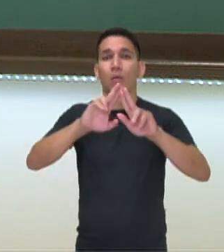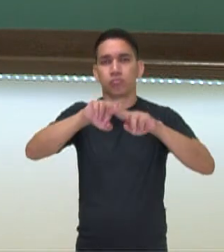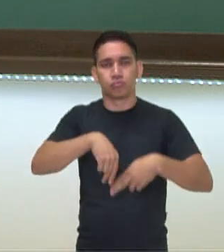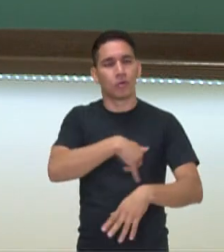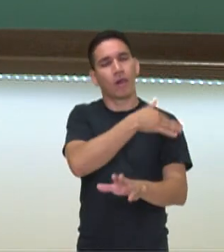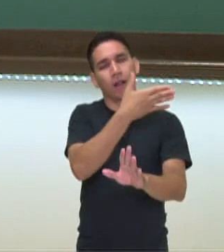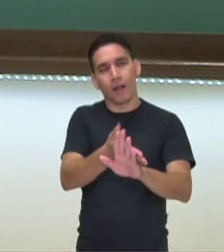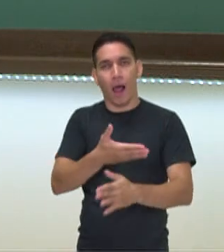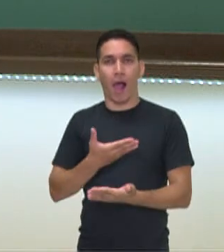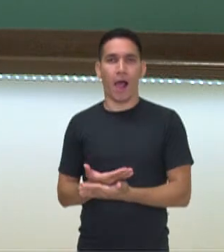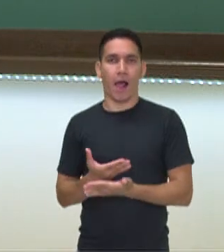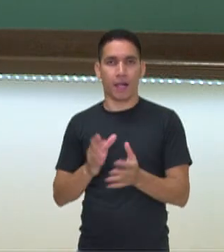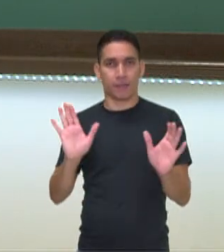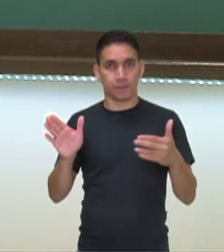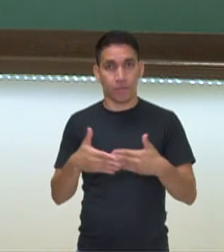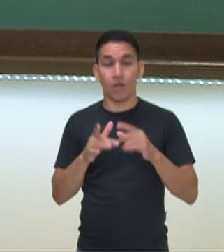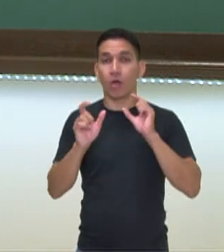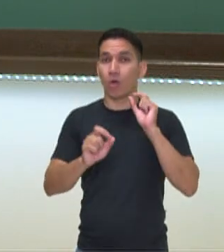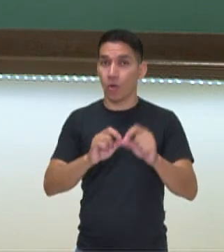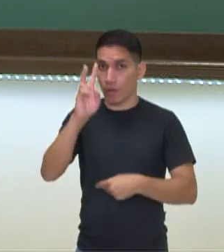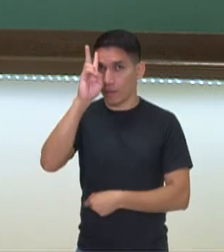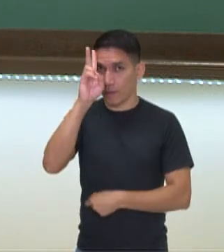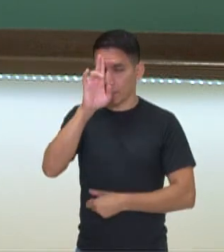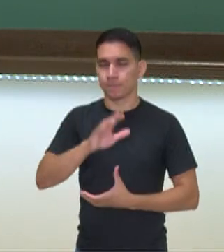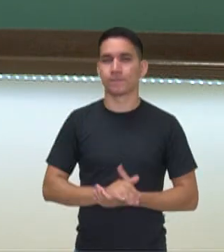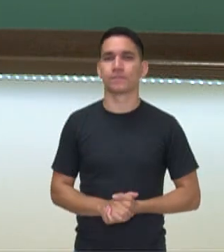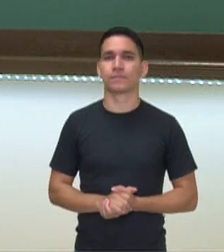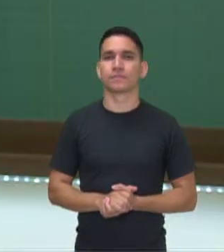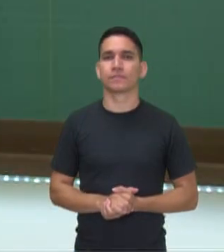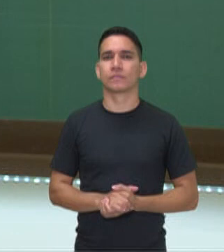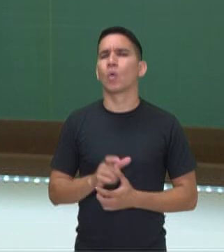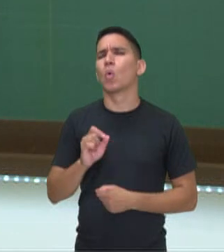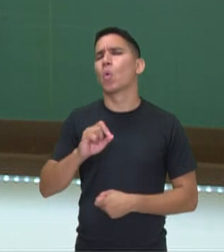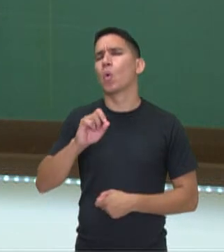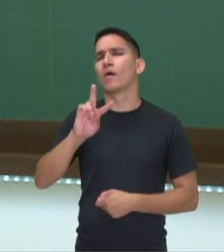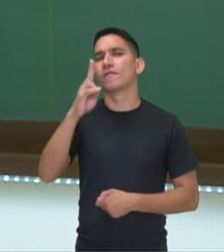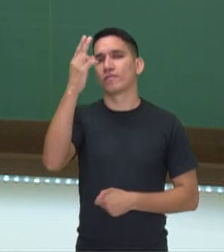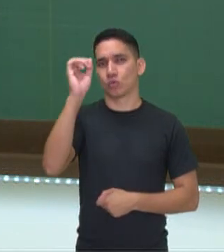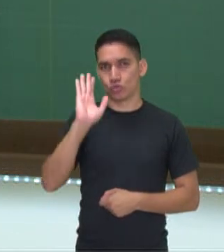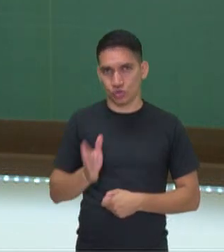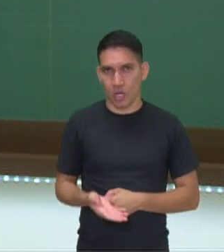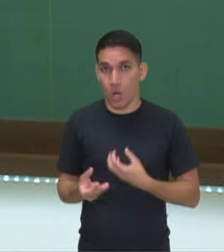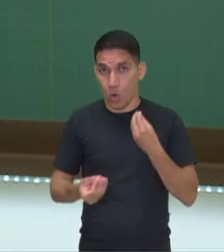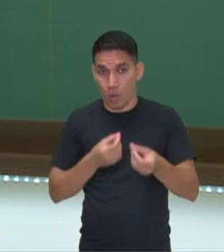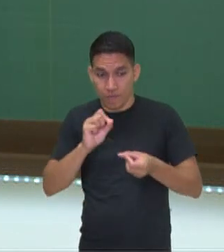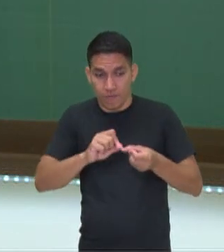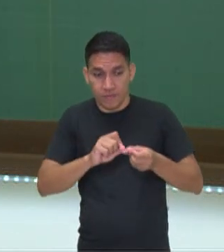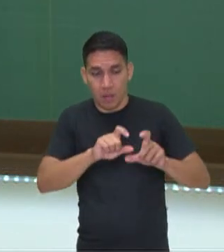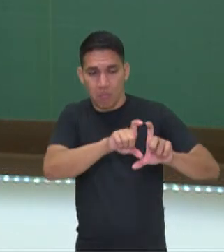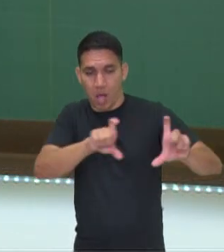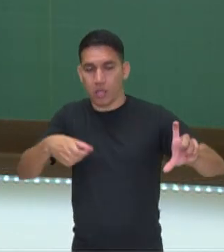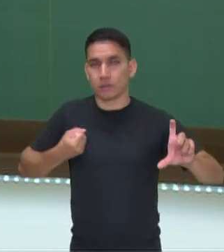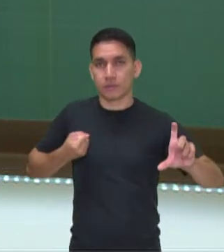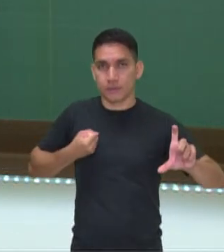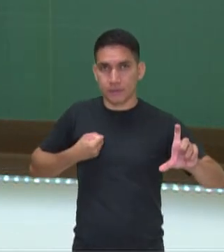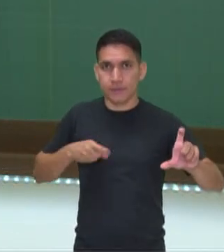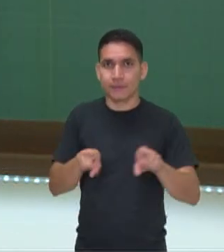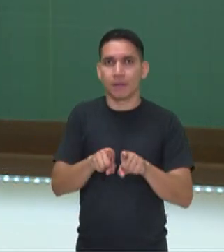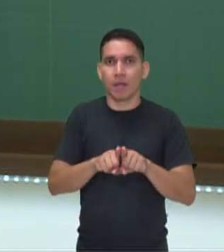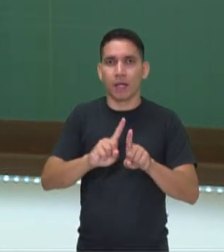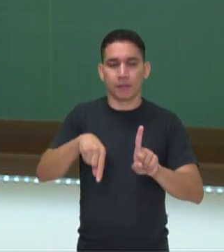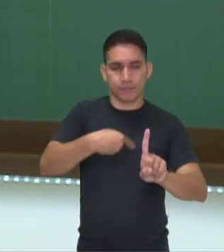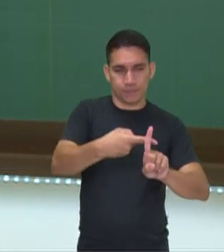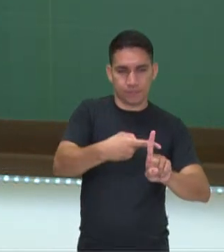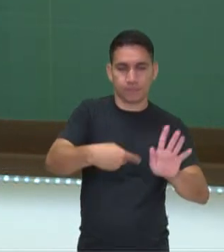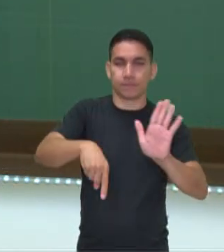isso, a gente finaliza a nossa aula, lembrando que o que a gente viu? como resolver expressão numérica envolvendo